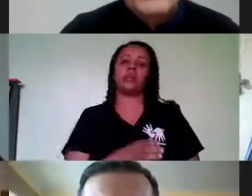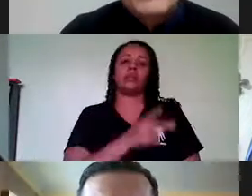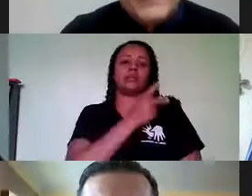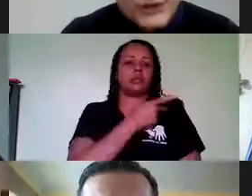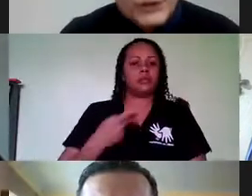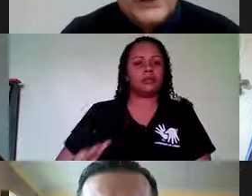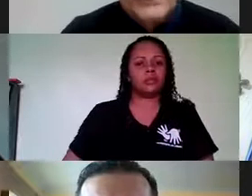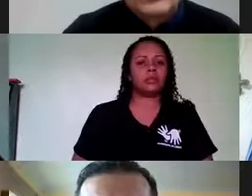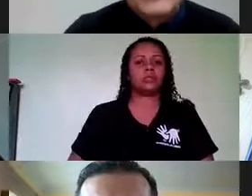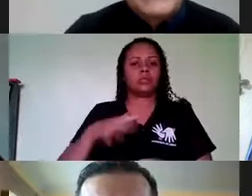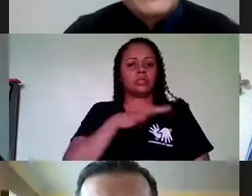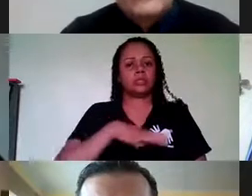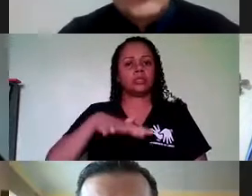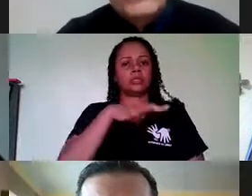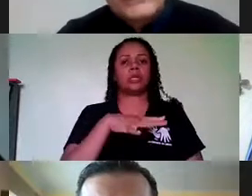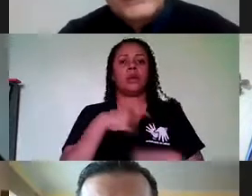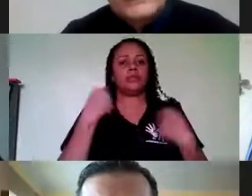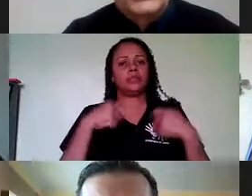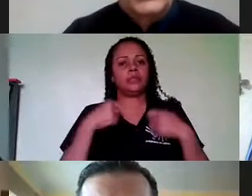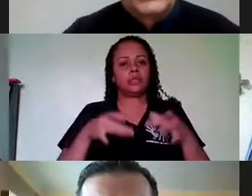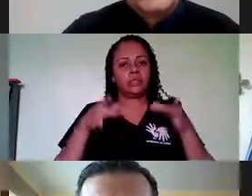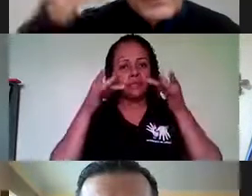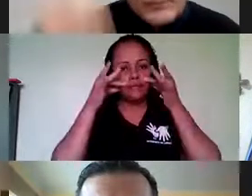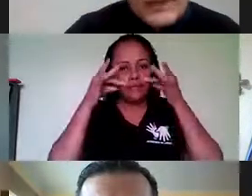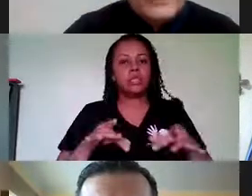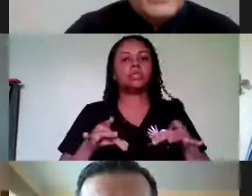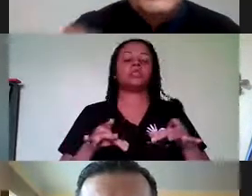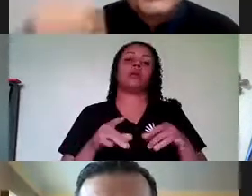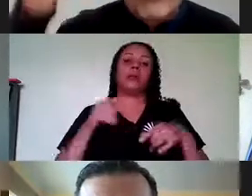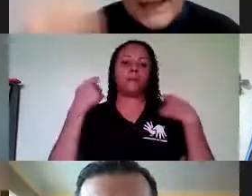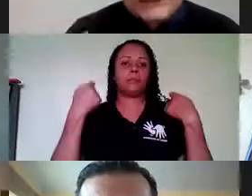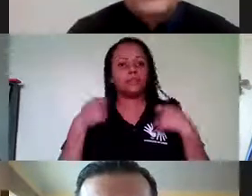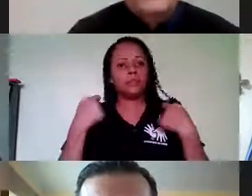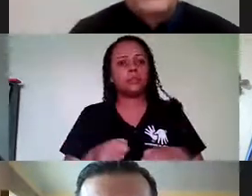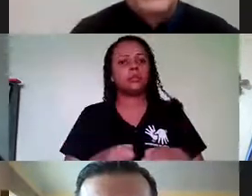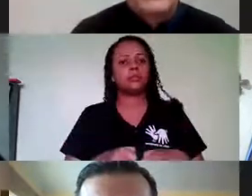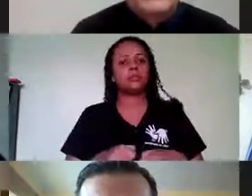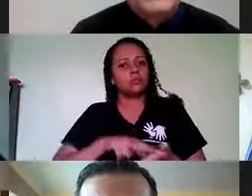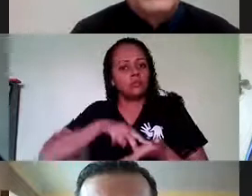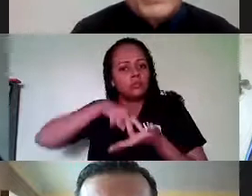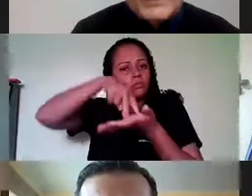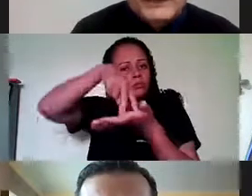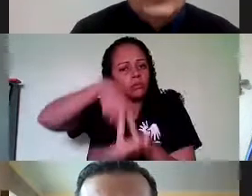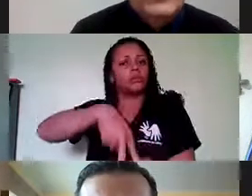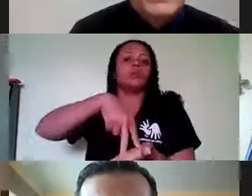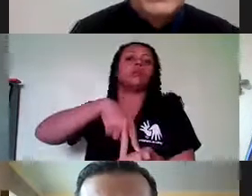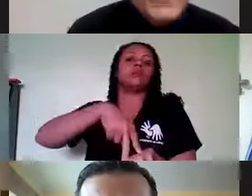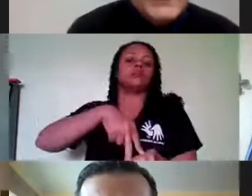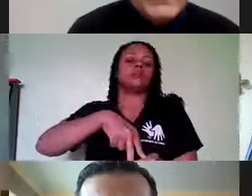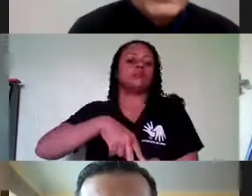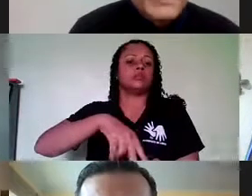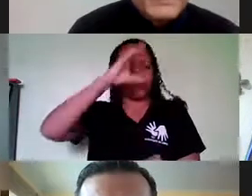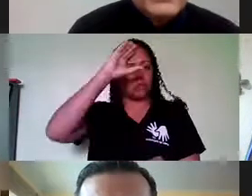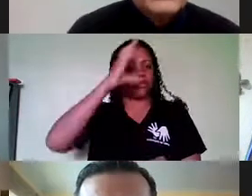tivesse presente, que não mandasse seu representante, tivesse presente, falasse. Tá? E eu acredito, e não